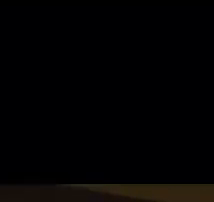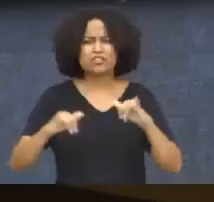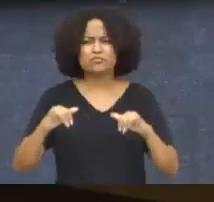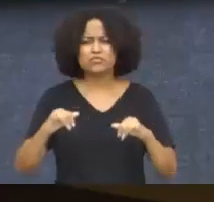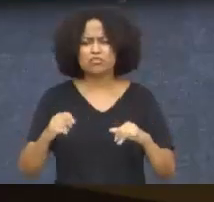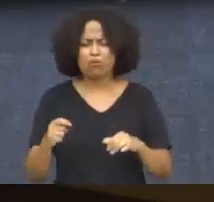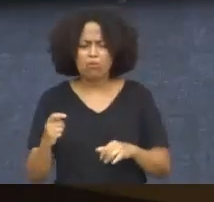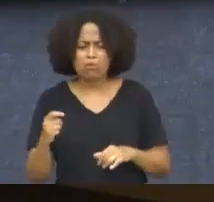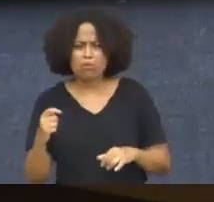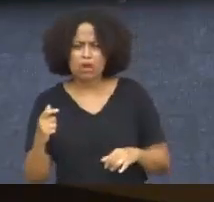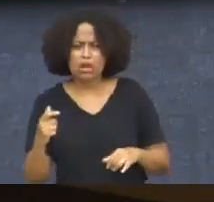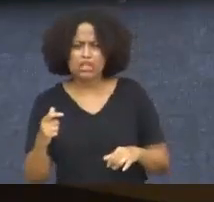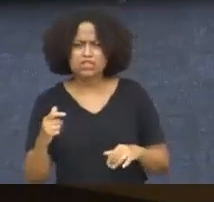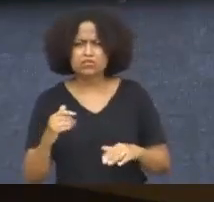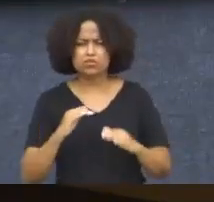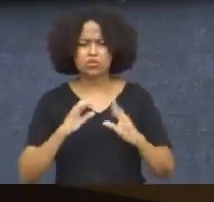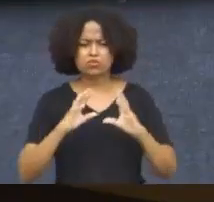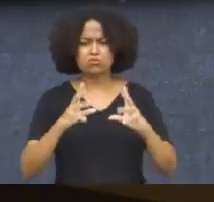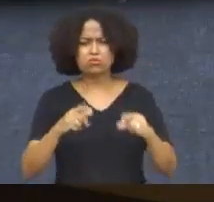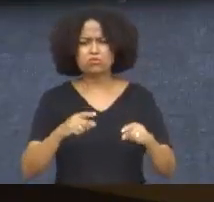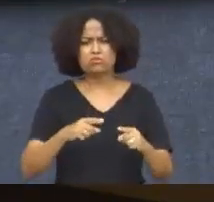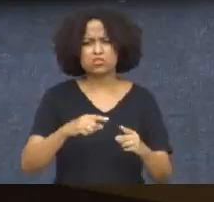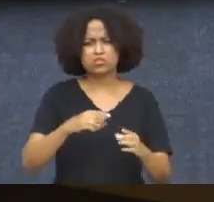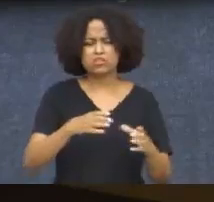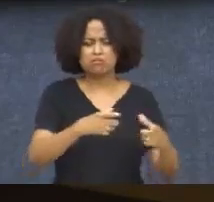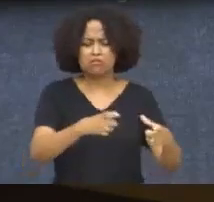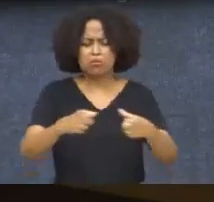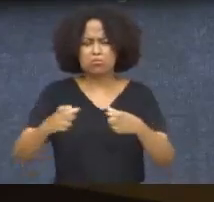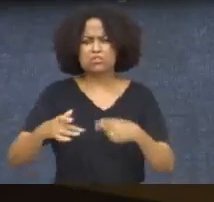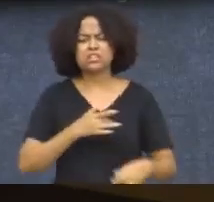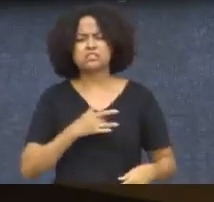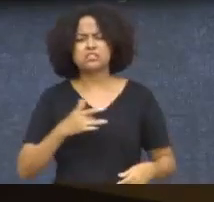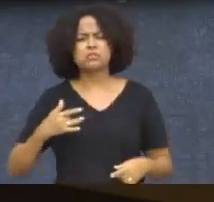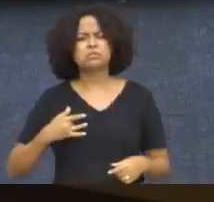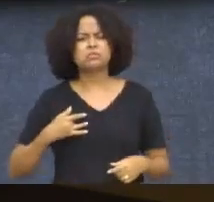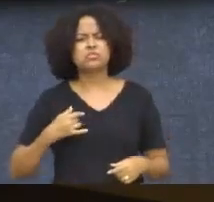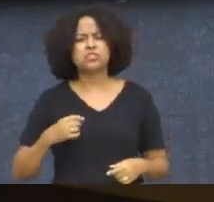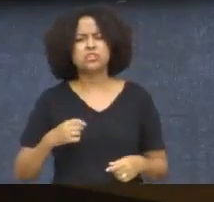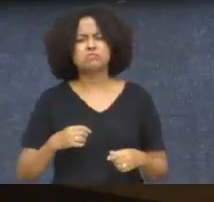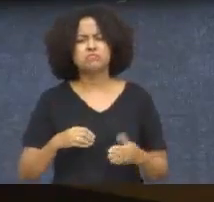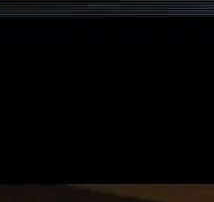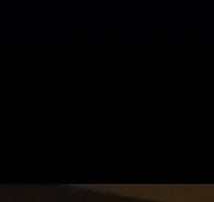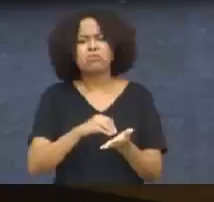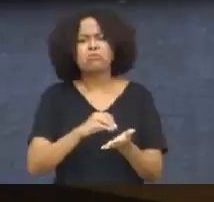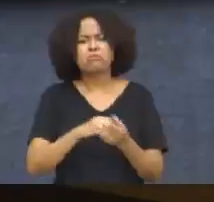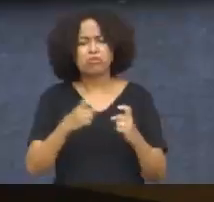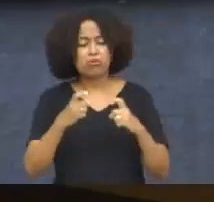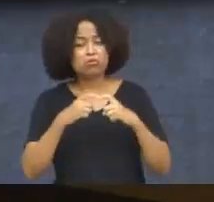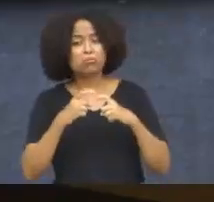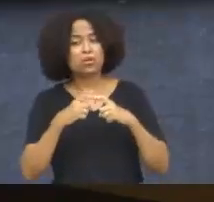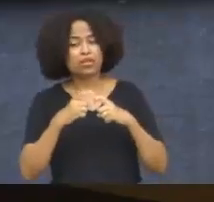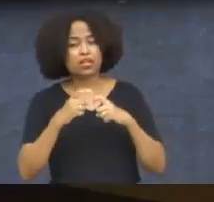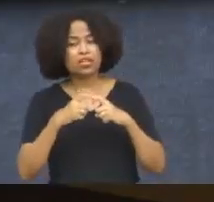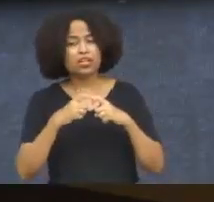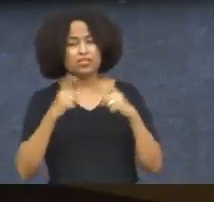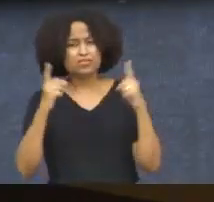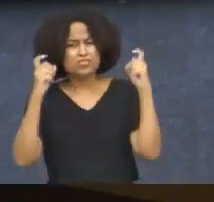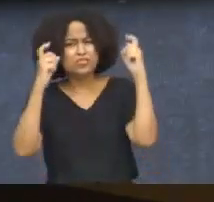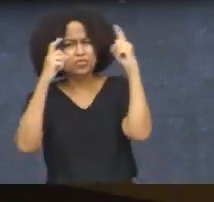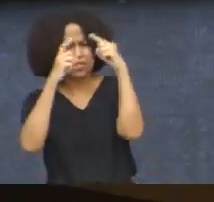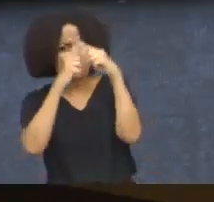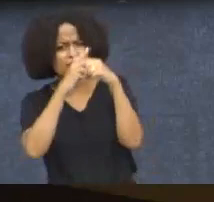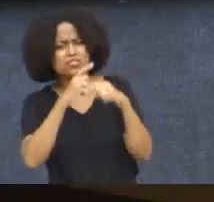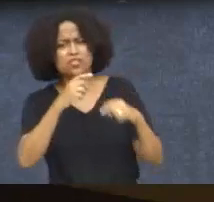todas, a falta de médicos nas unidades. E nós sabemos do grau de dificuldade que o prefeito e a nossa secretária